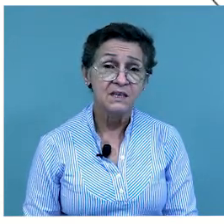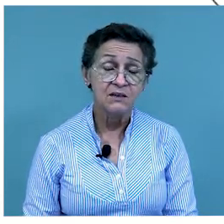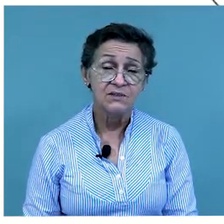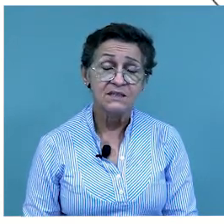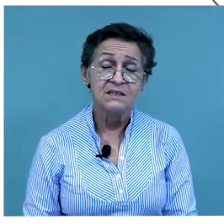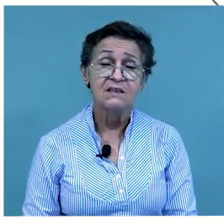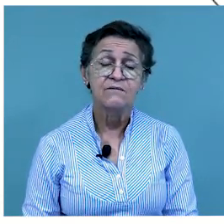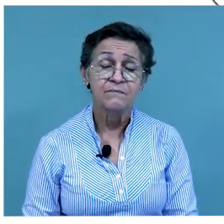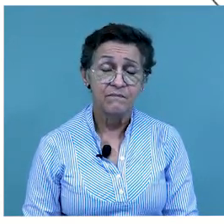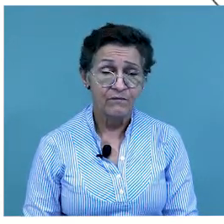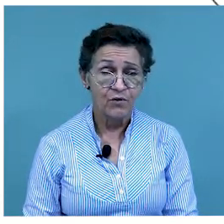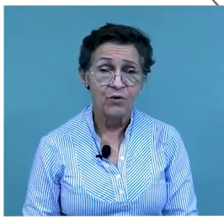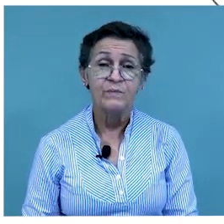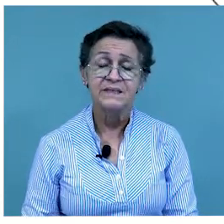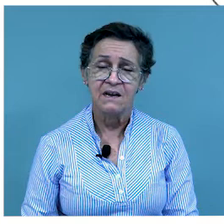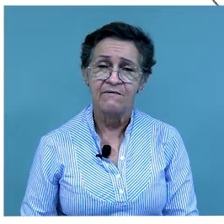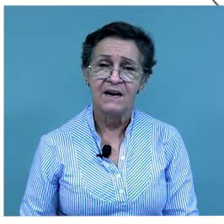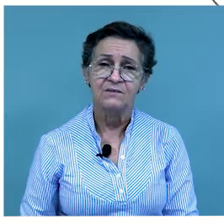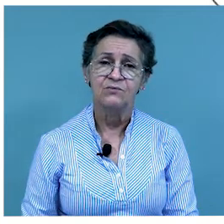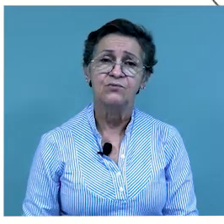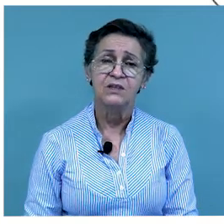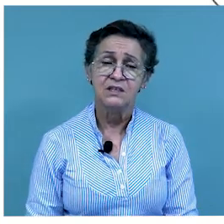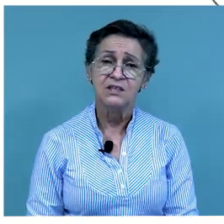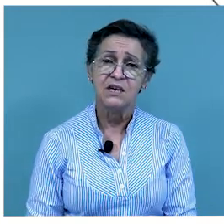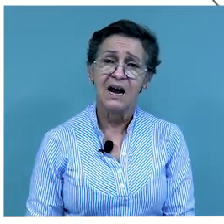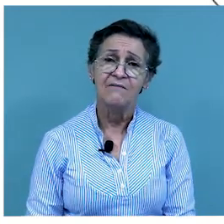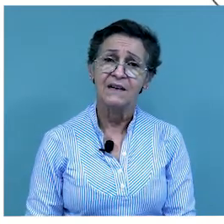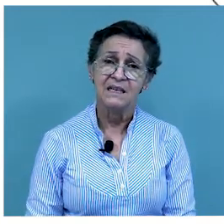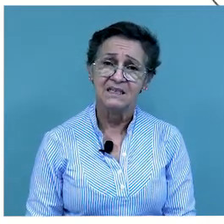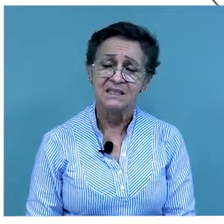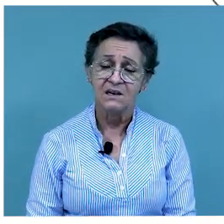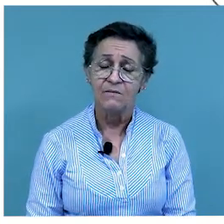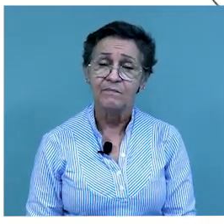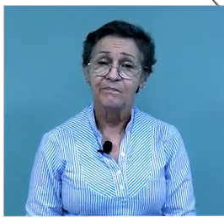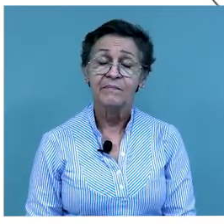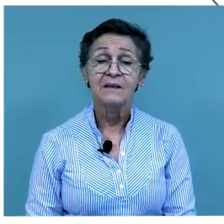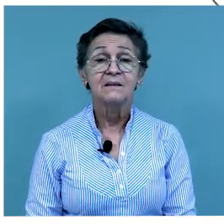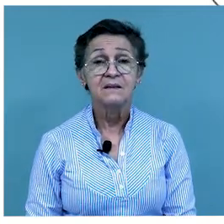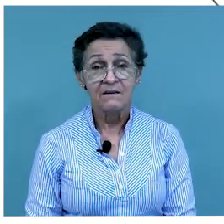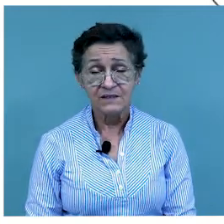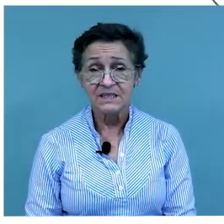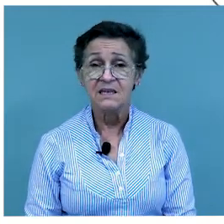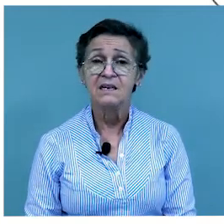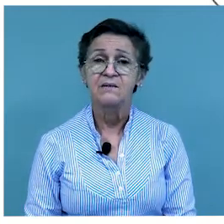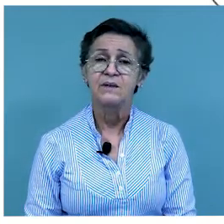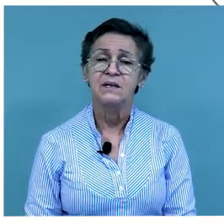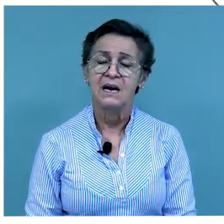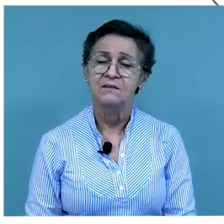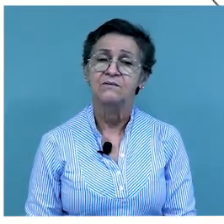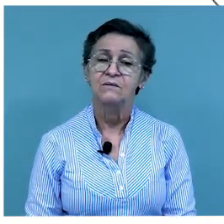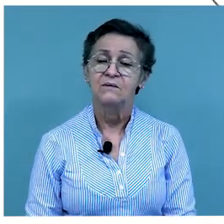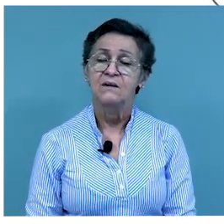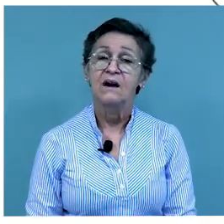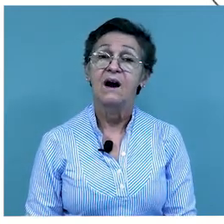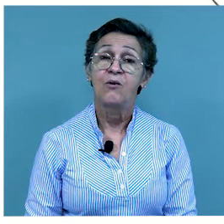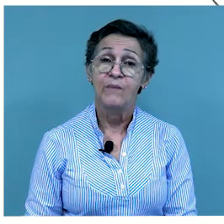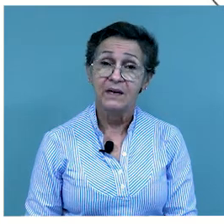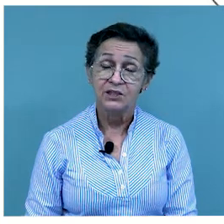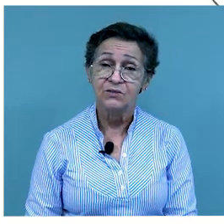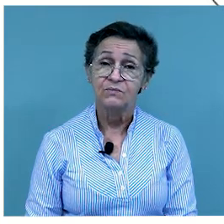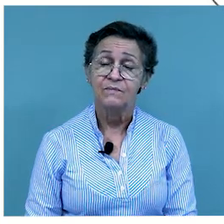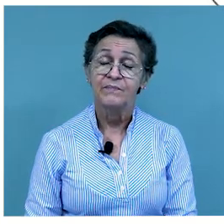for muito cílios que foi observado durante a avaliação deve ser encaminhado